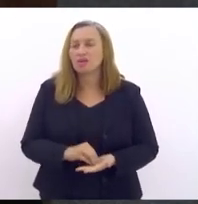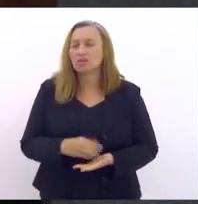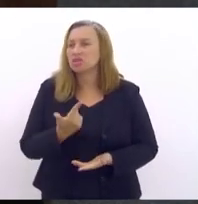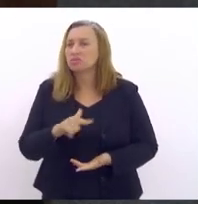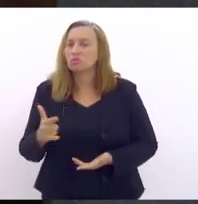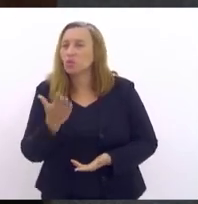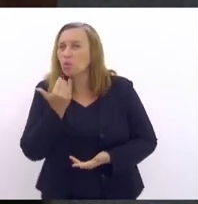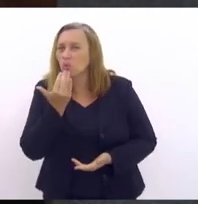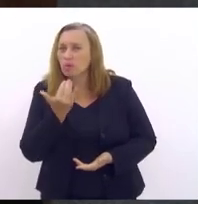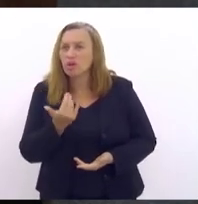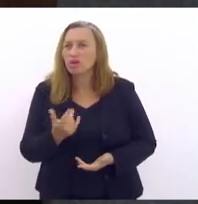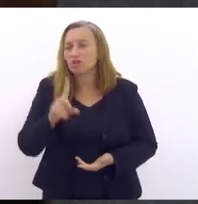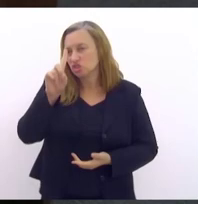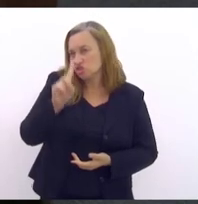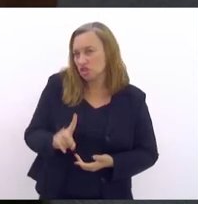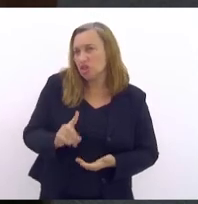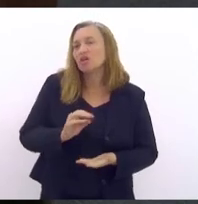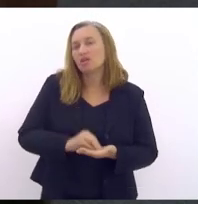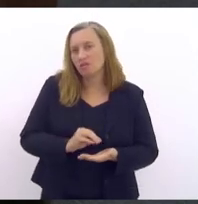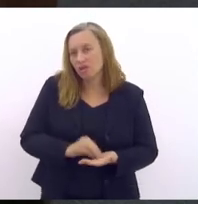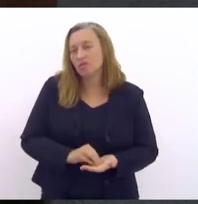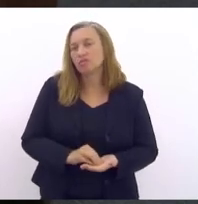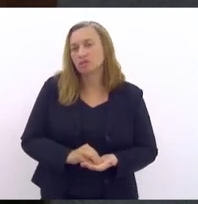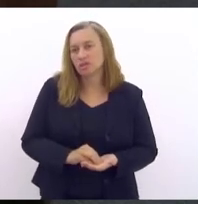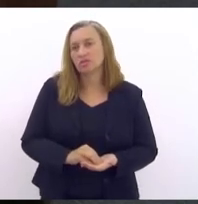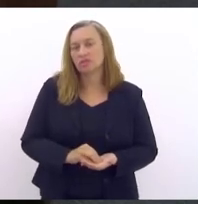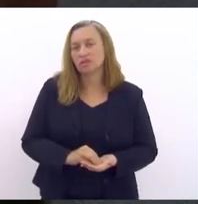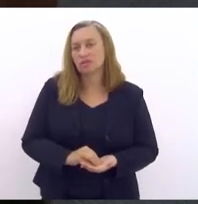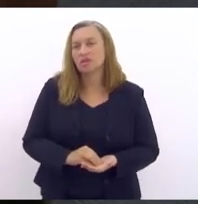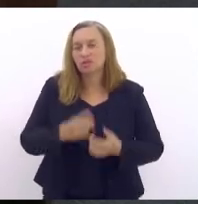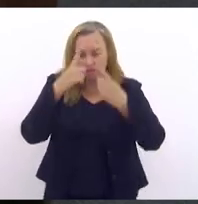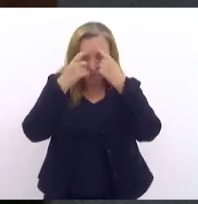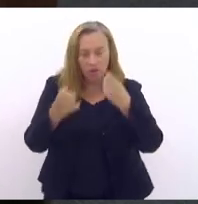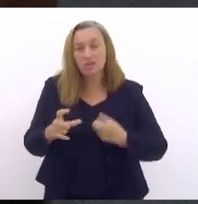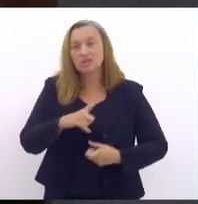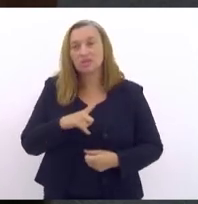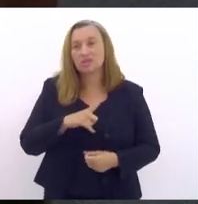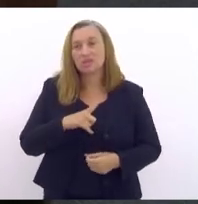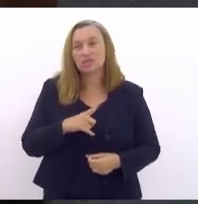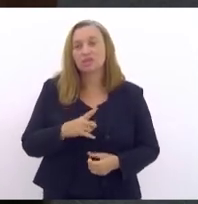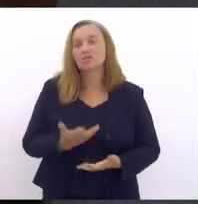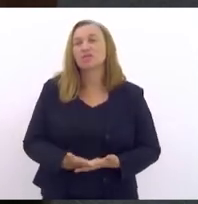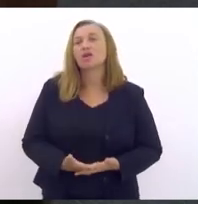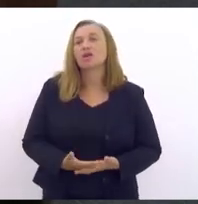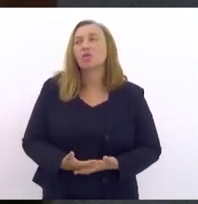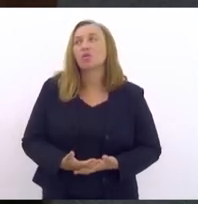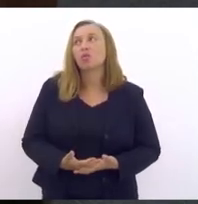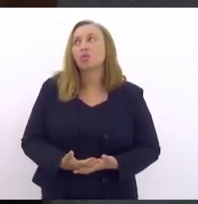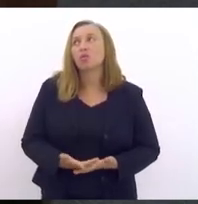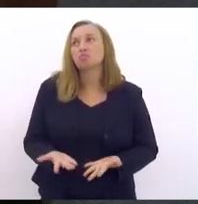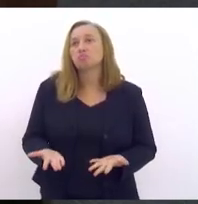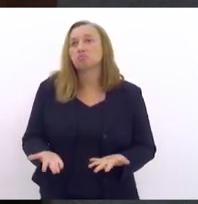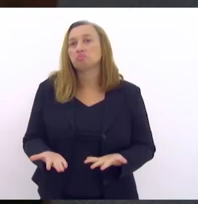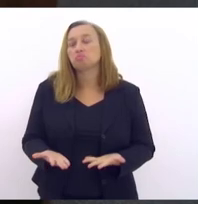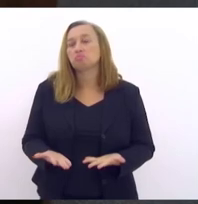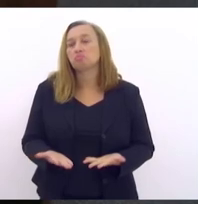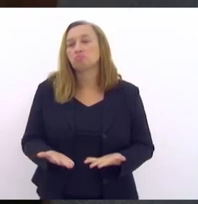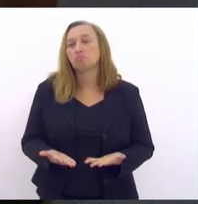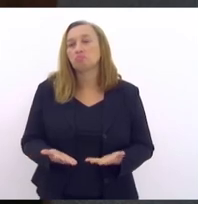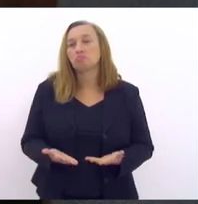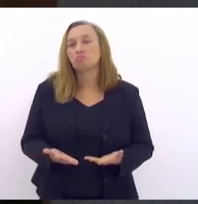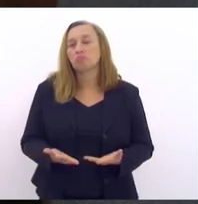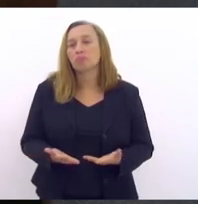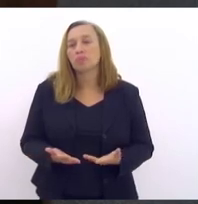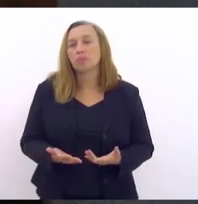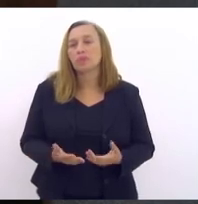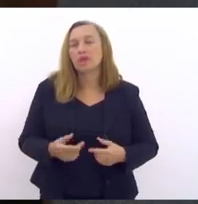comer, a falta de direitos vai gerar violência. E a violência, ou seja, o justiçamento, o atuar